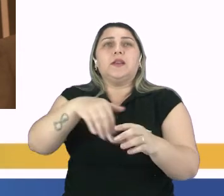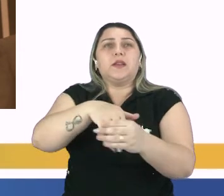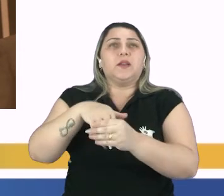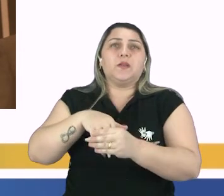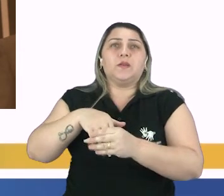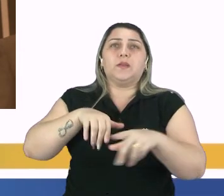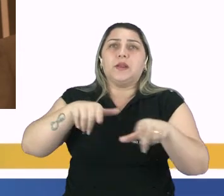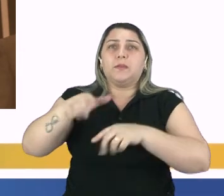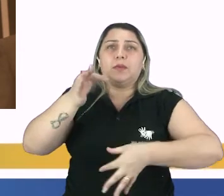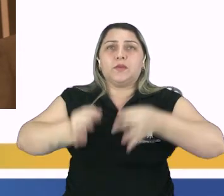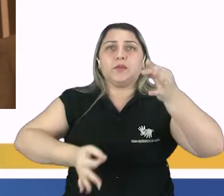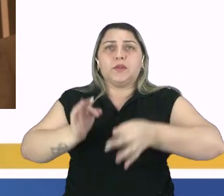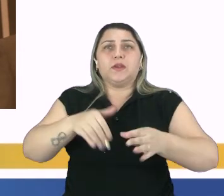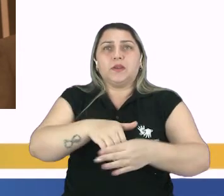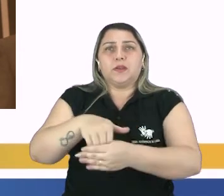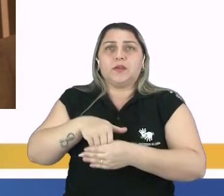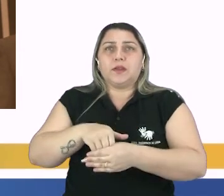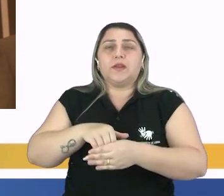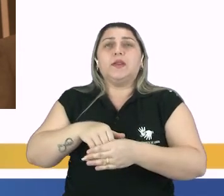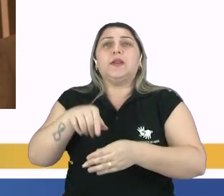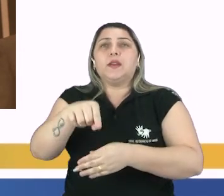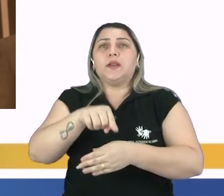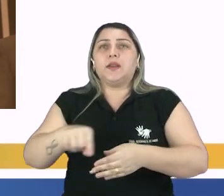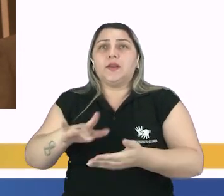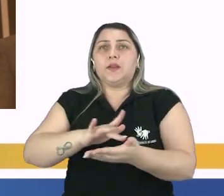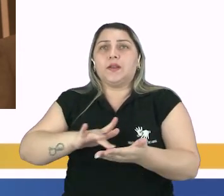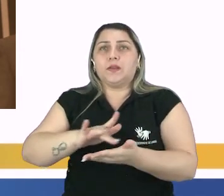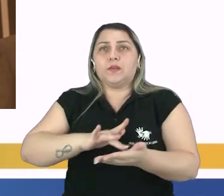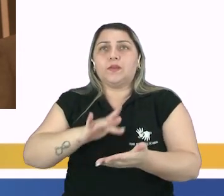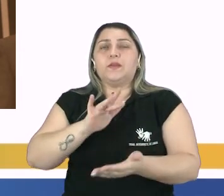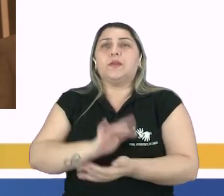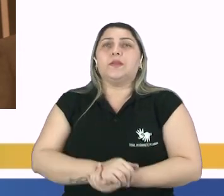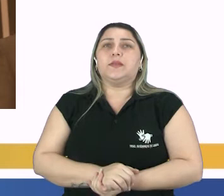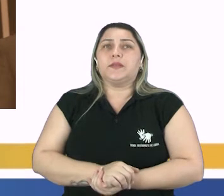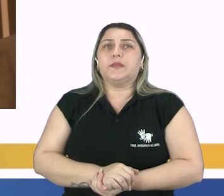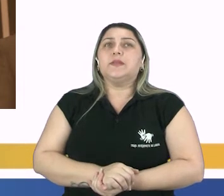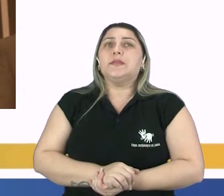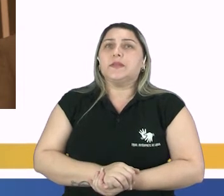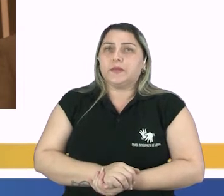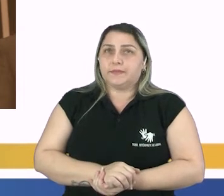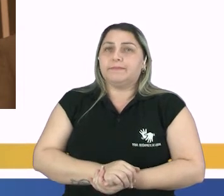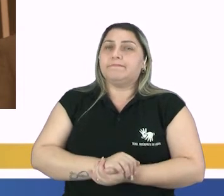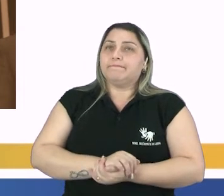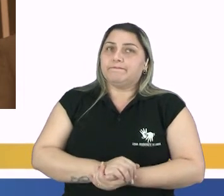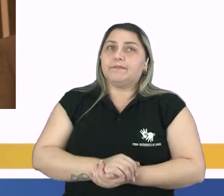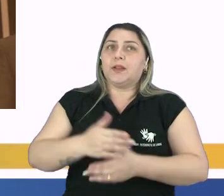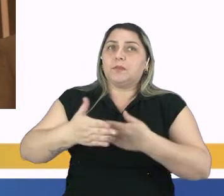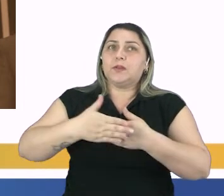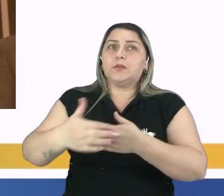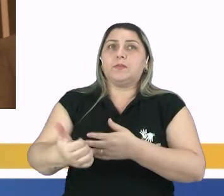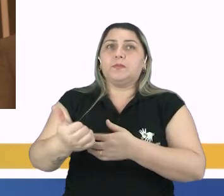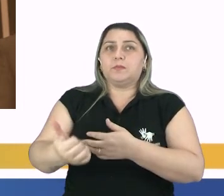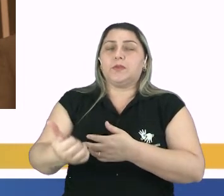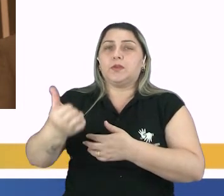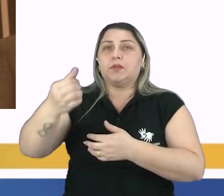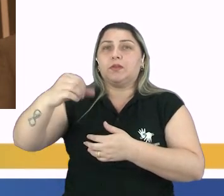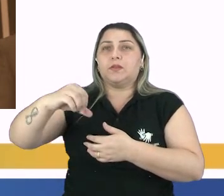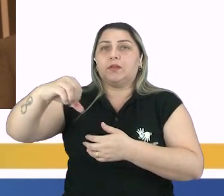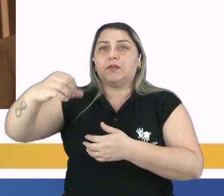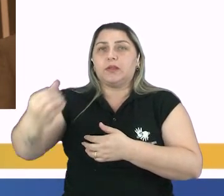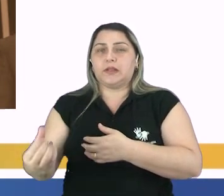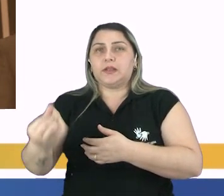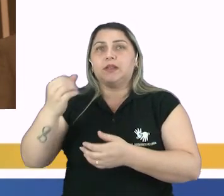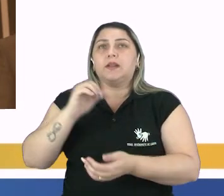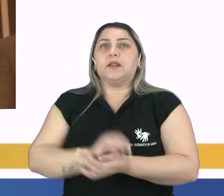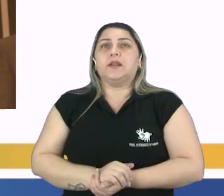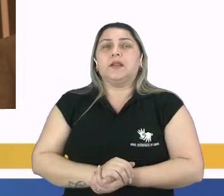eleições, como o trabalho nas justiças eleitorais e também das urnas eletrônicas, que foram implementadas a partir de